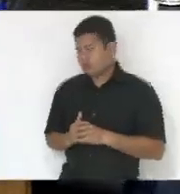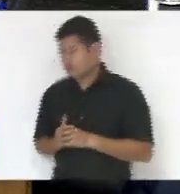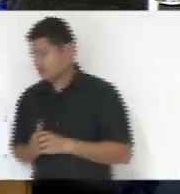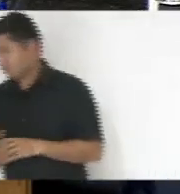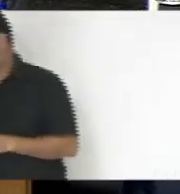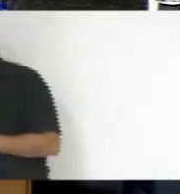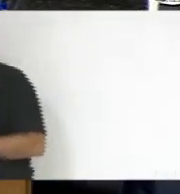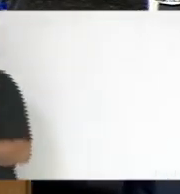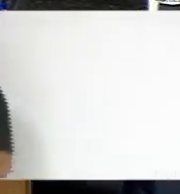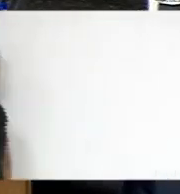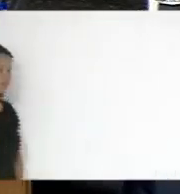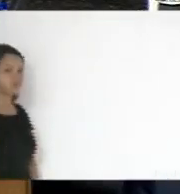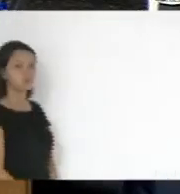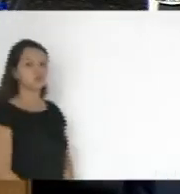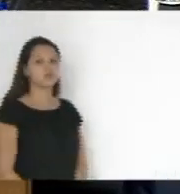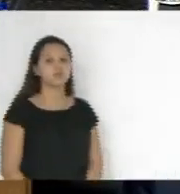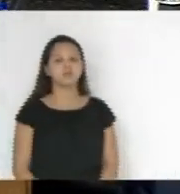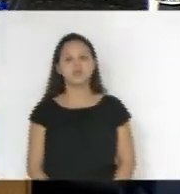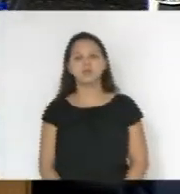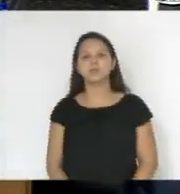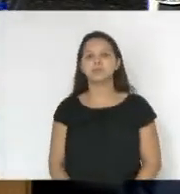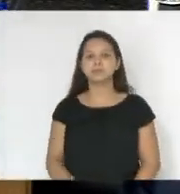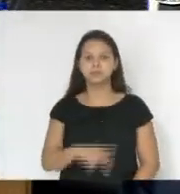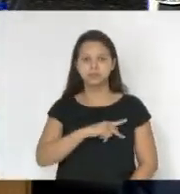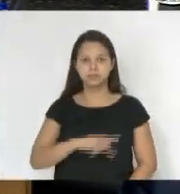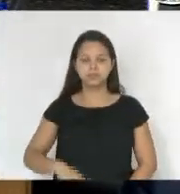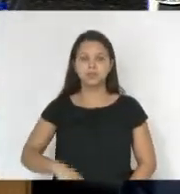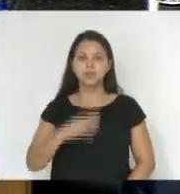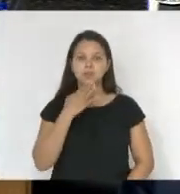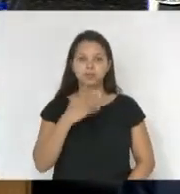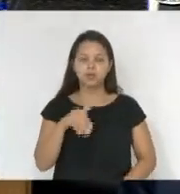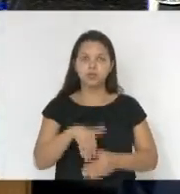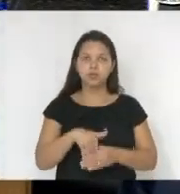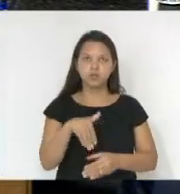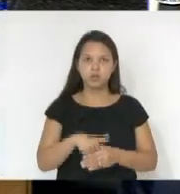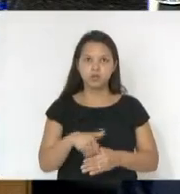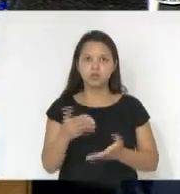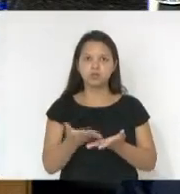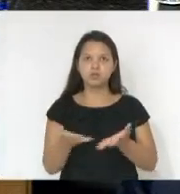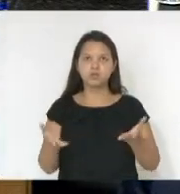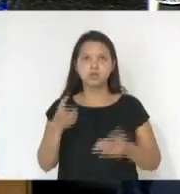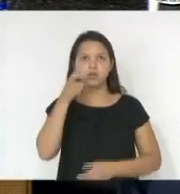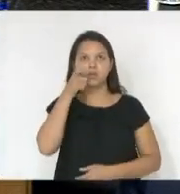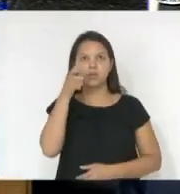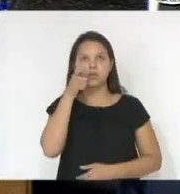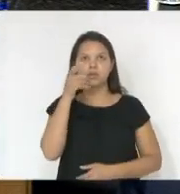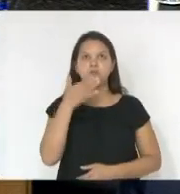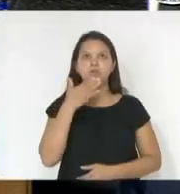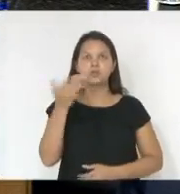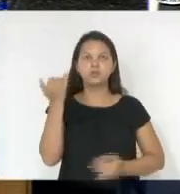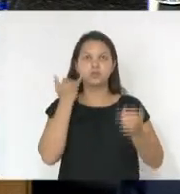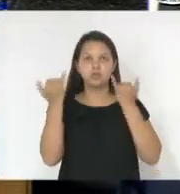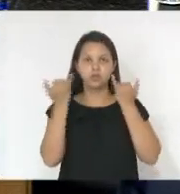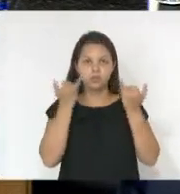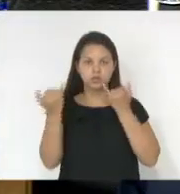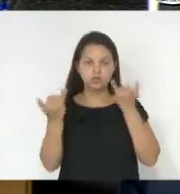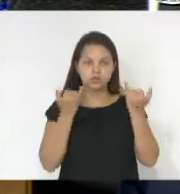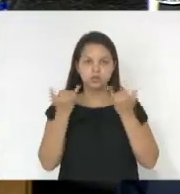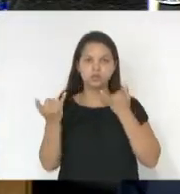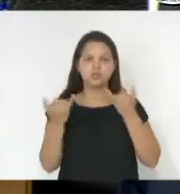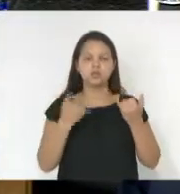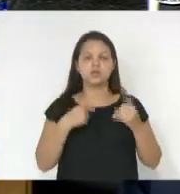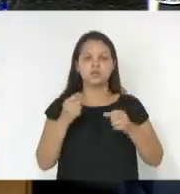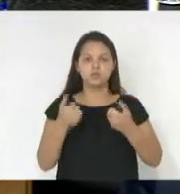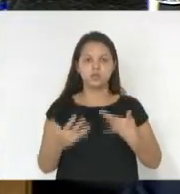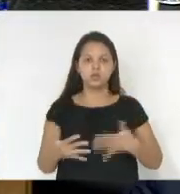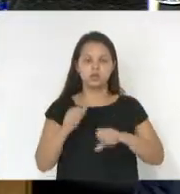no encaminhamento de voto aos colegas, a vossas excelências que nos acompanham no pedido de informação, mas deixando um último ponto claro que eu